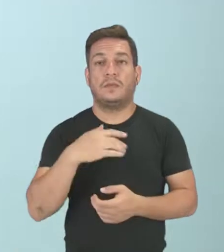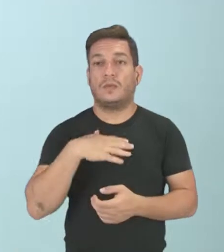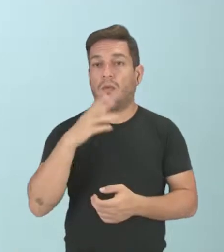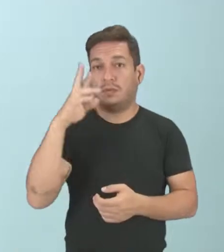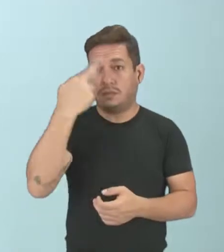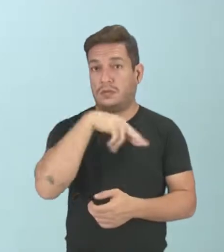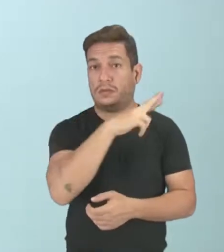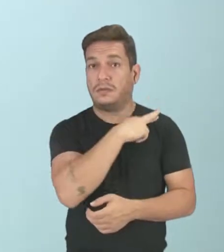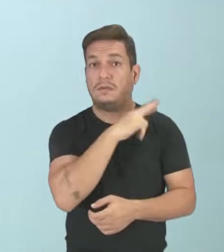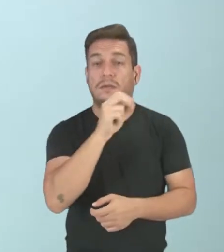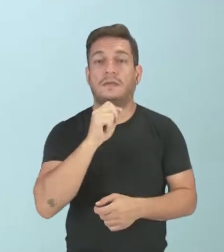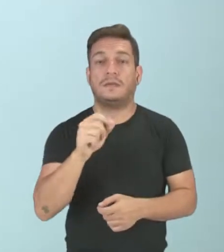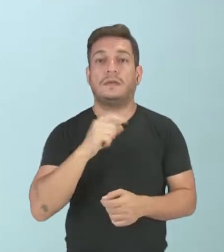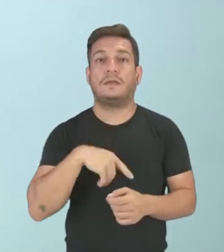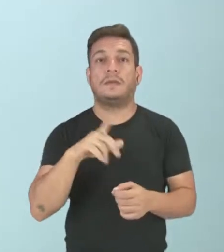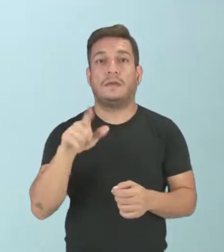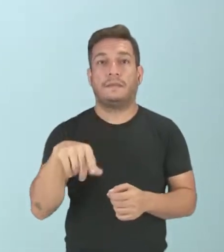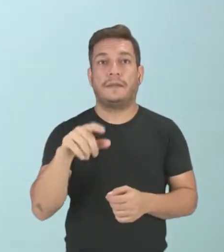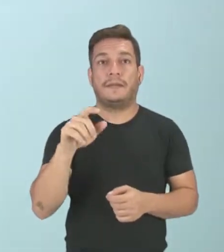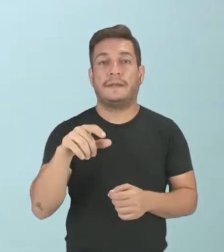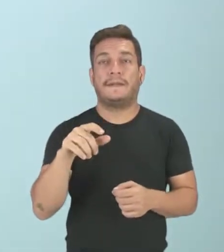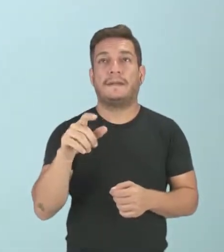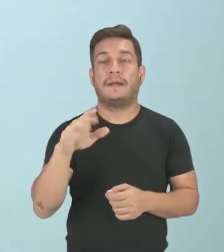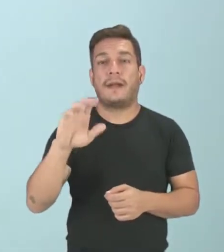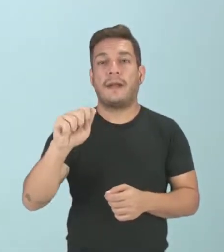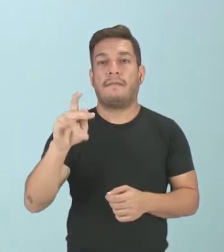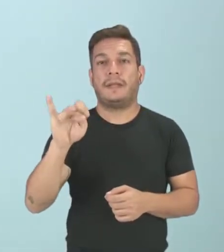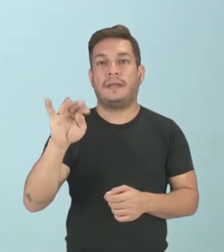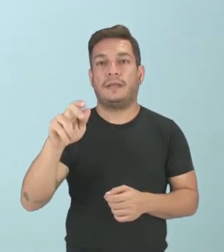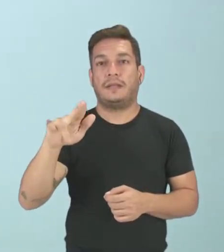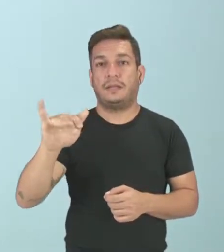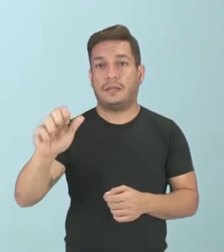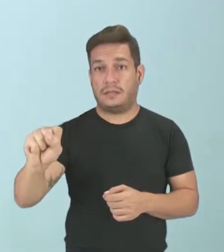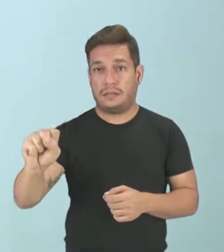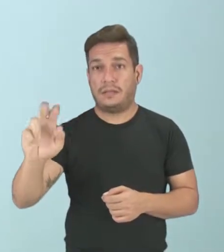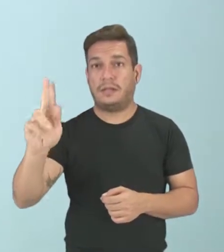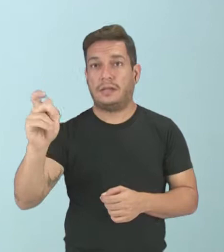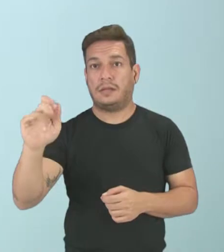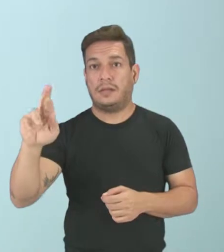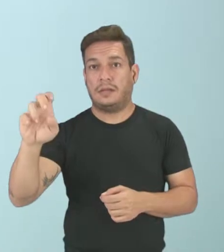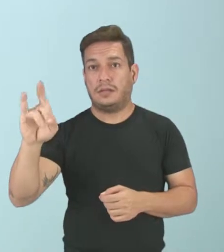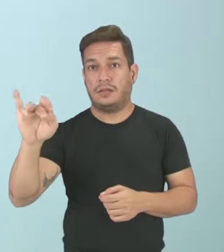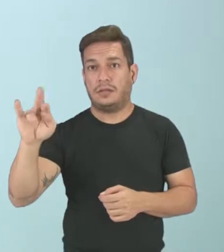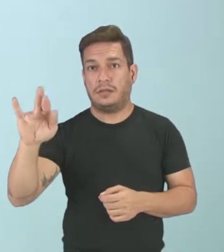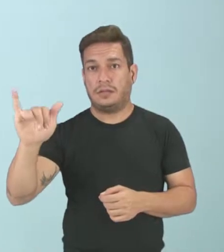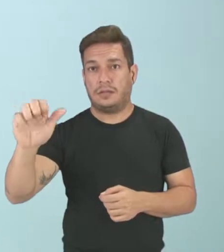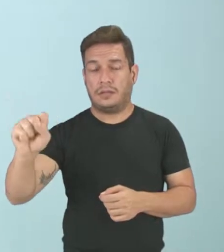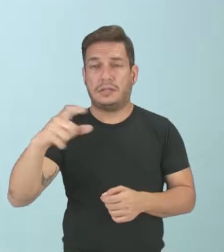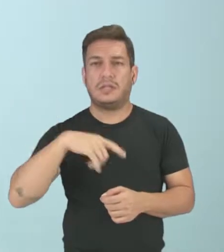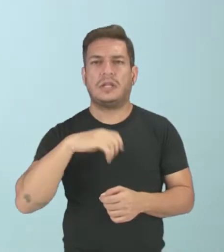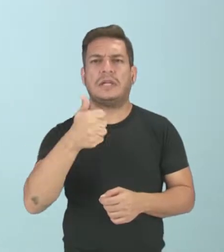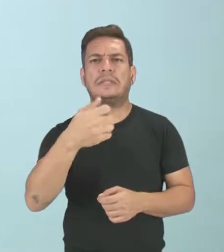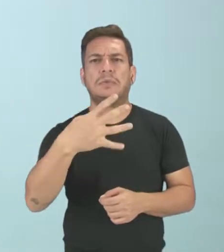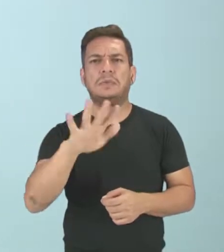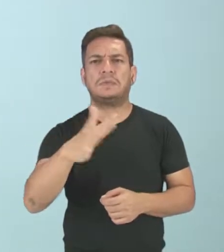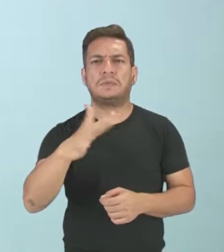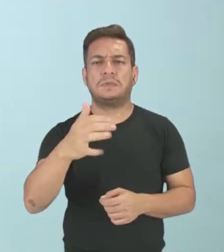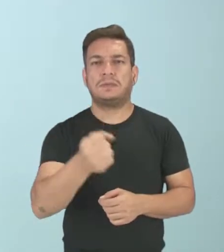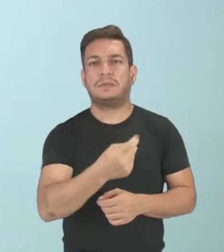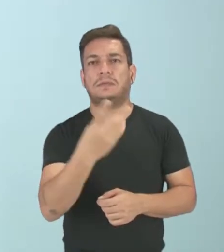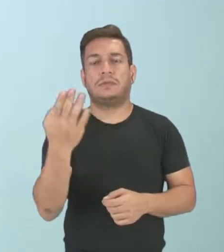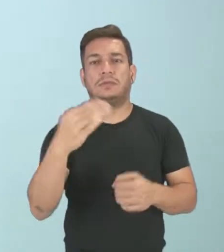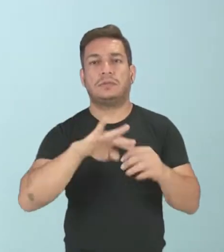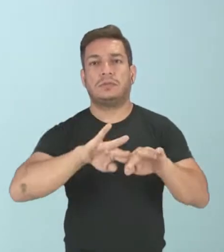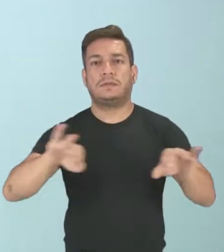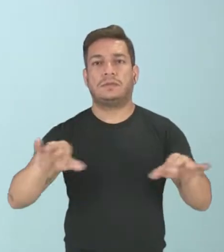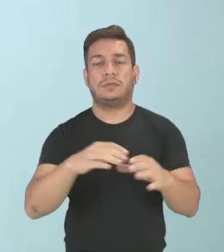que eram os responsáveis pelas capitanias hereditárias, no total de 14 capitanias hereditárias, divididas